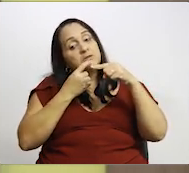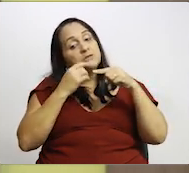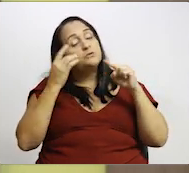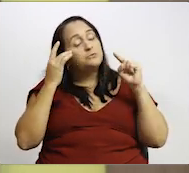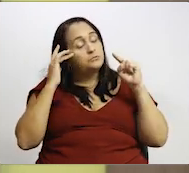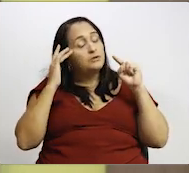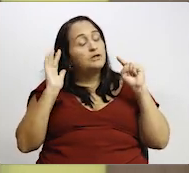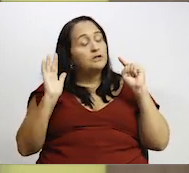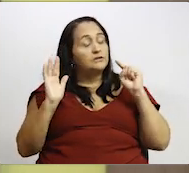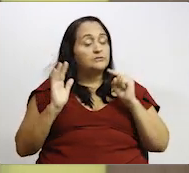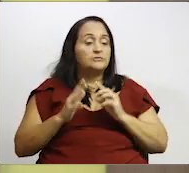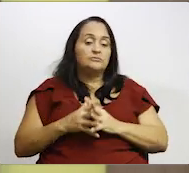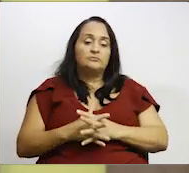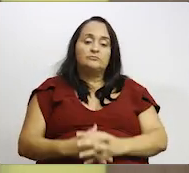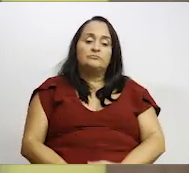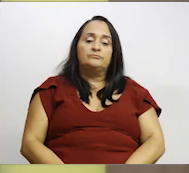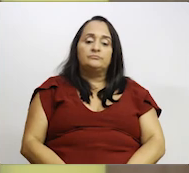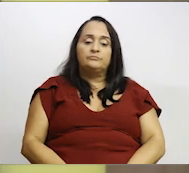vermelho.